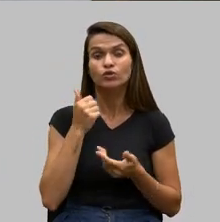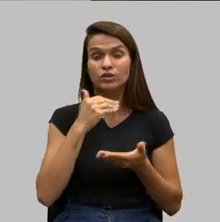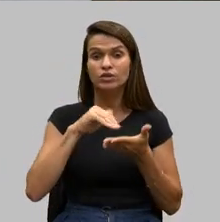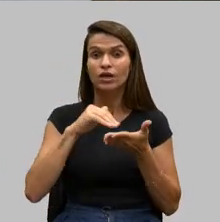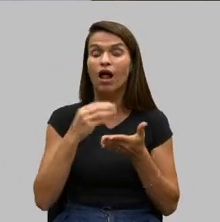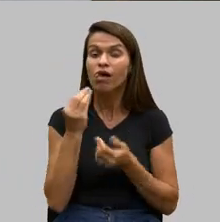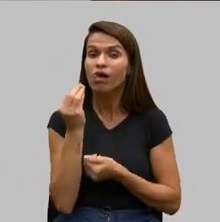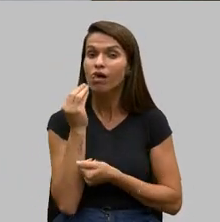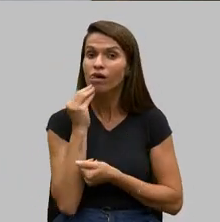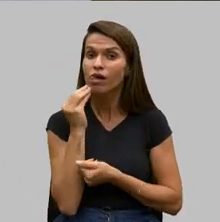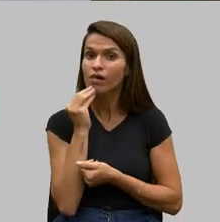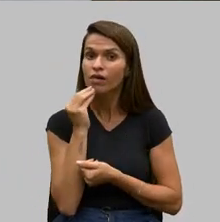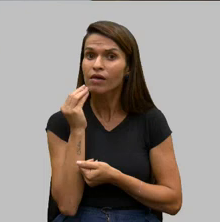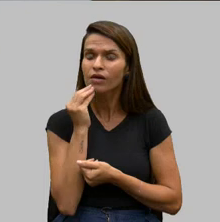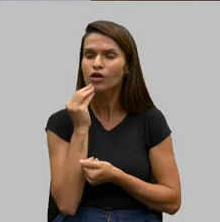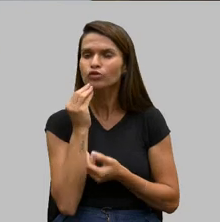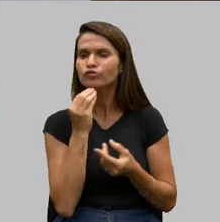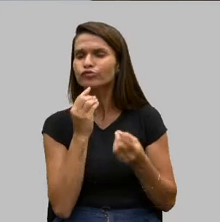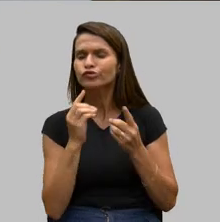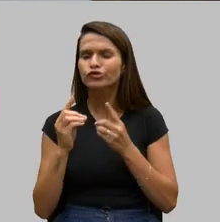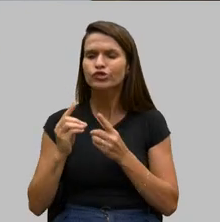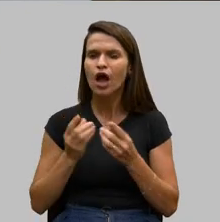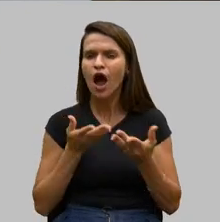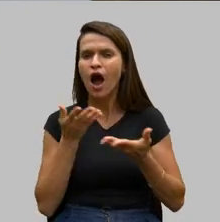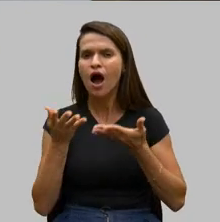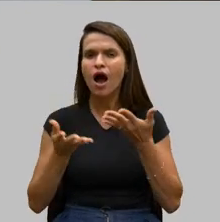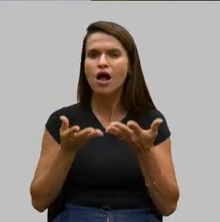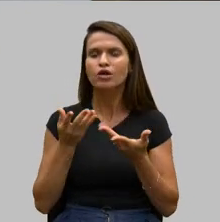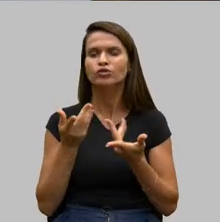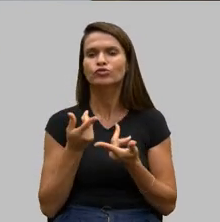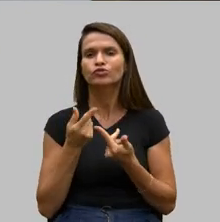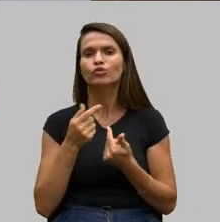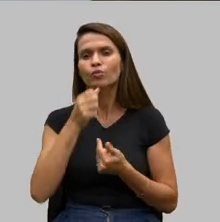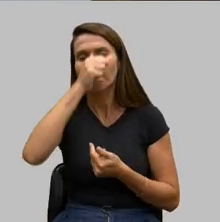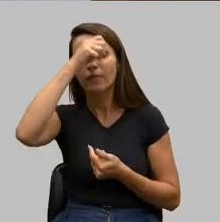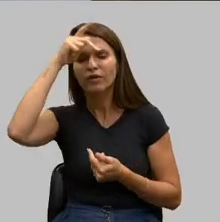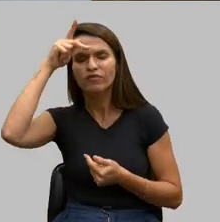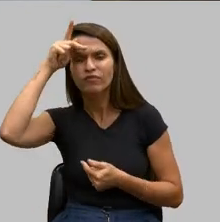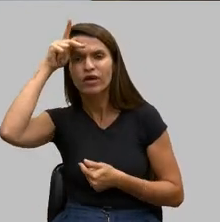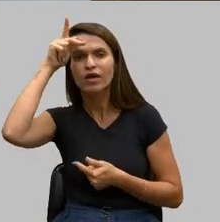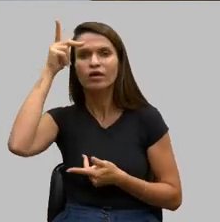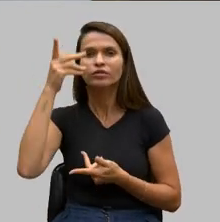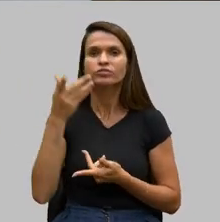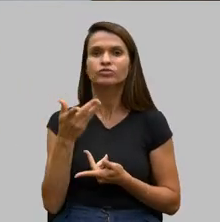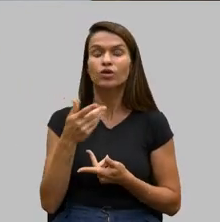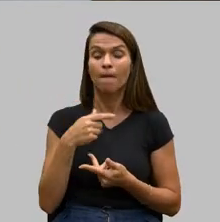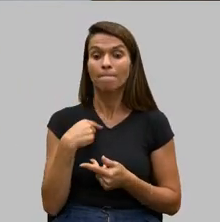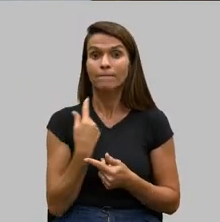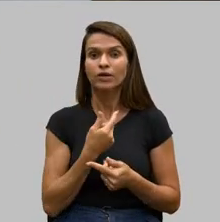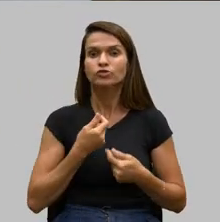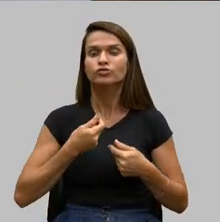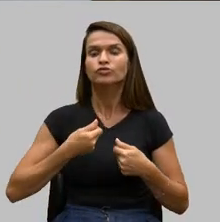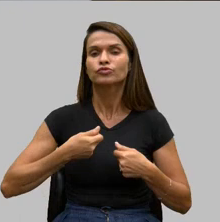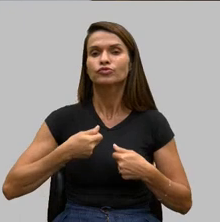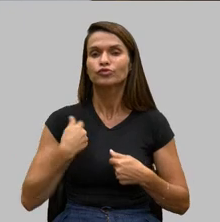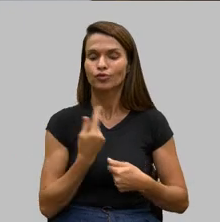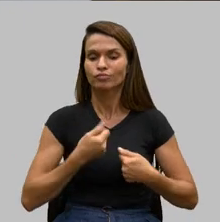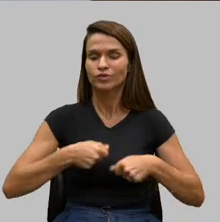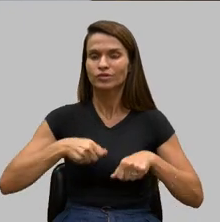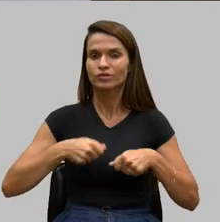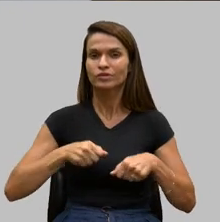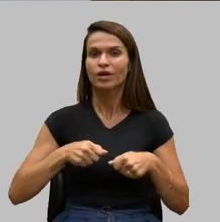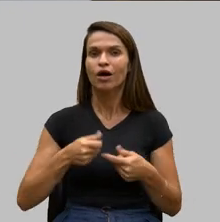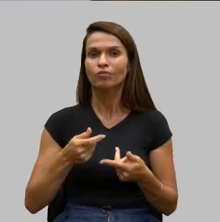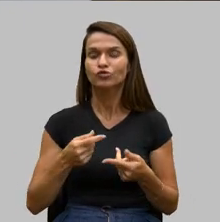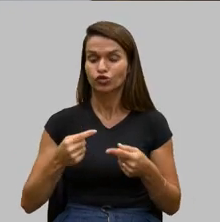eh no diálogo com o governador com os prefeitos né mas nós precisamos fazer a disputa também pelo orçamento aqui